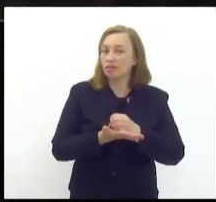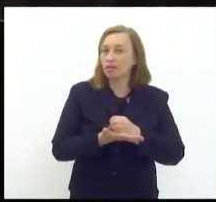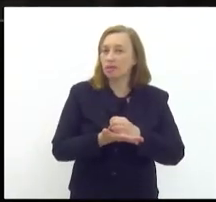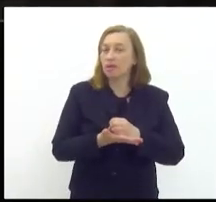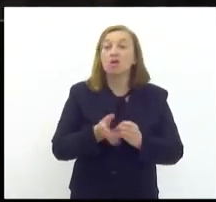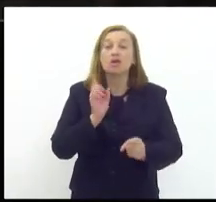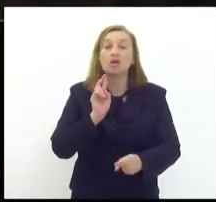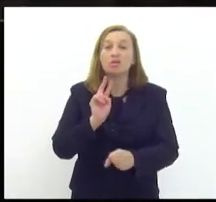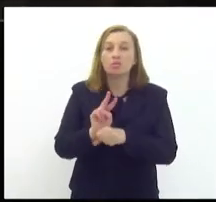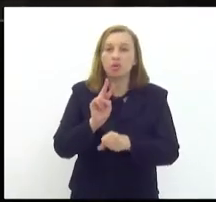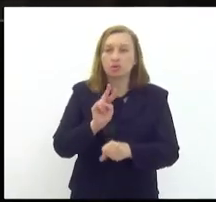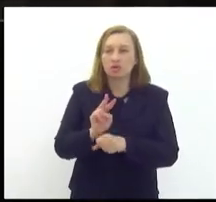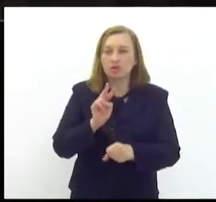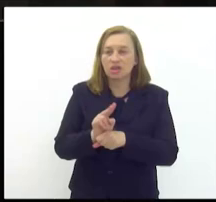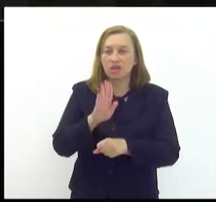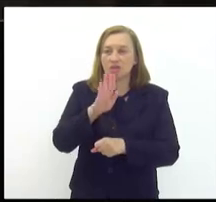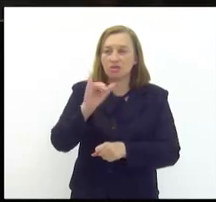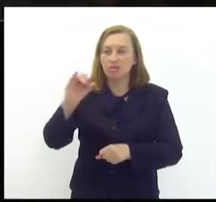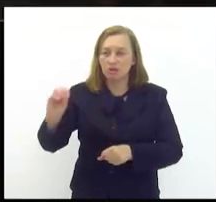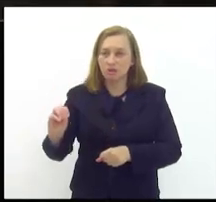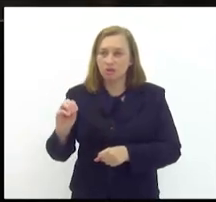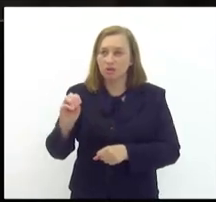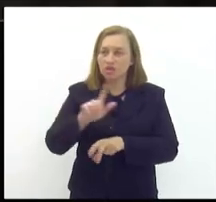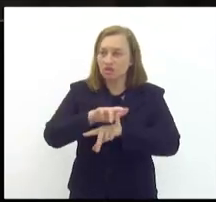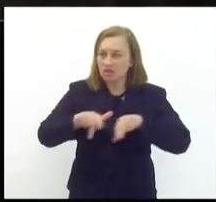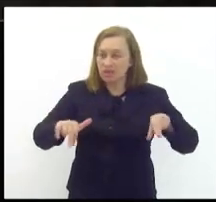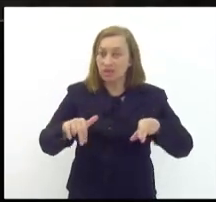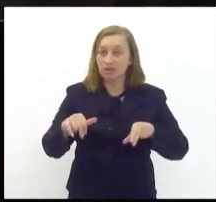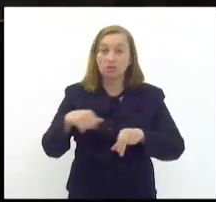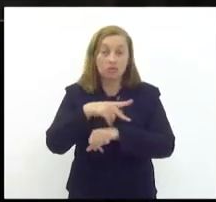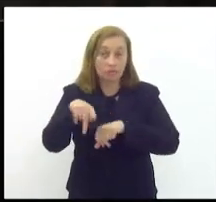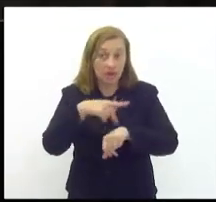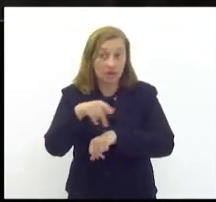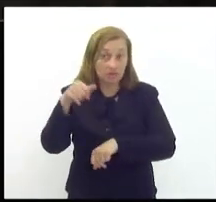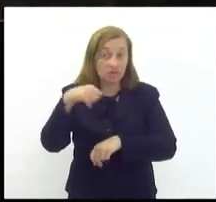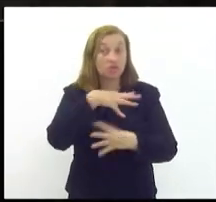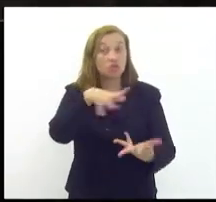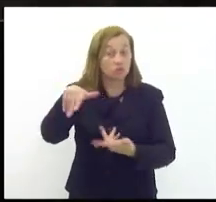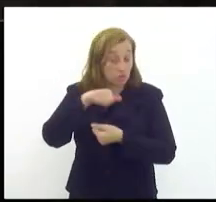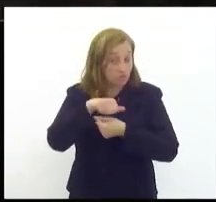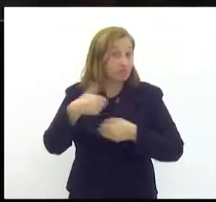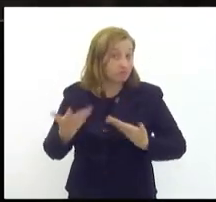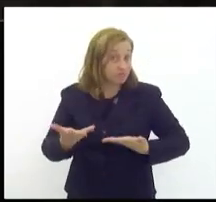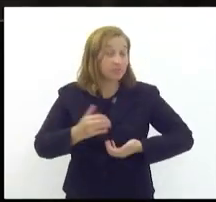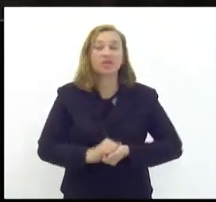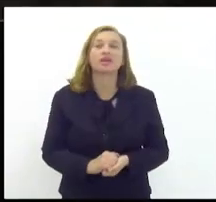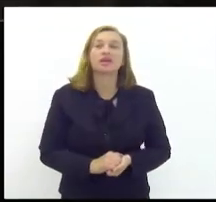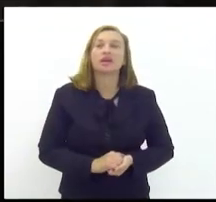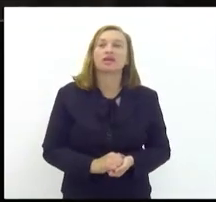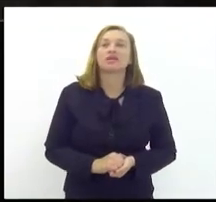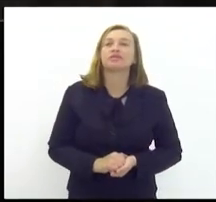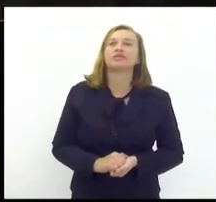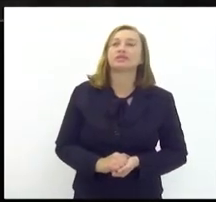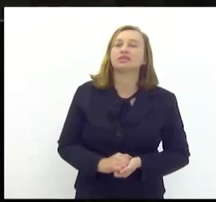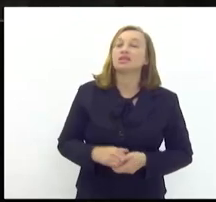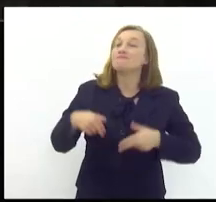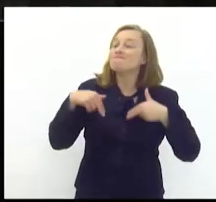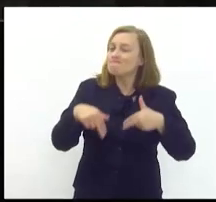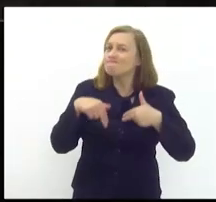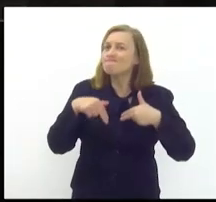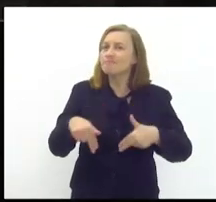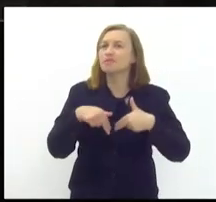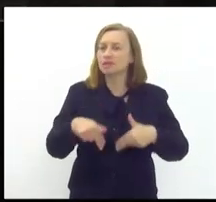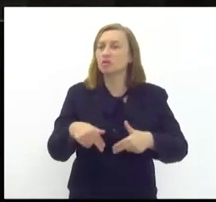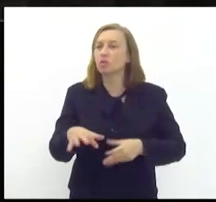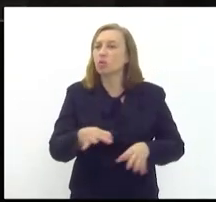proteção da biodiversidade do país e do mundo Por conseguinte além de militantes